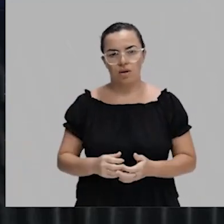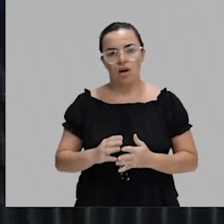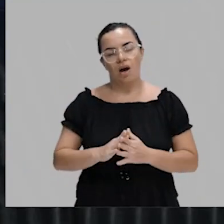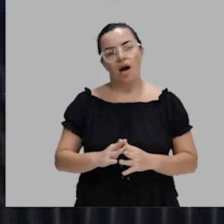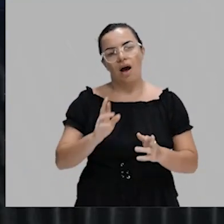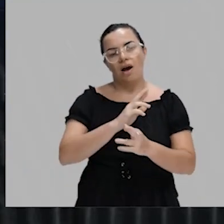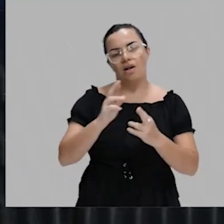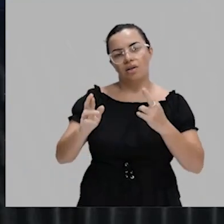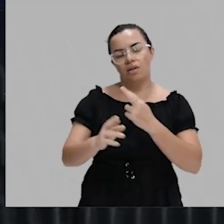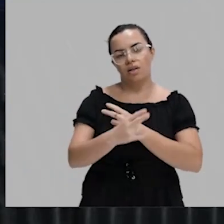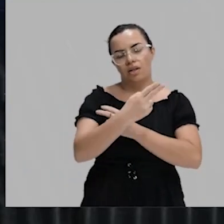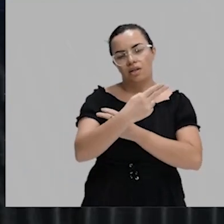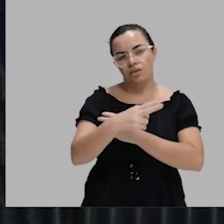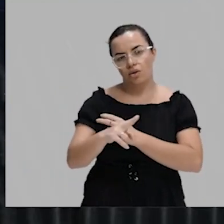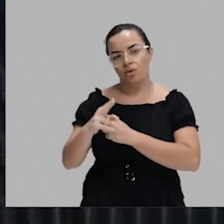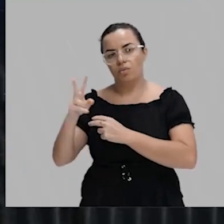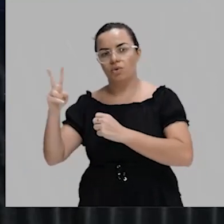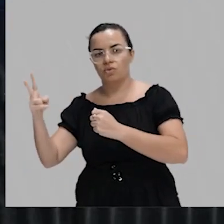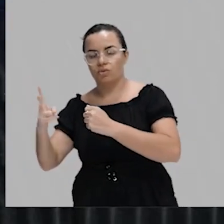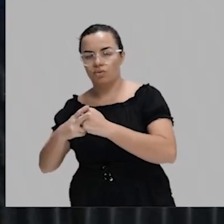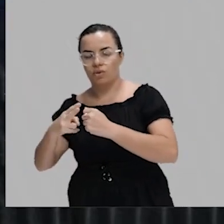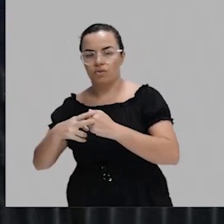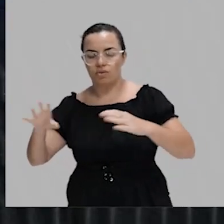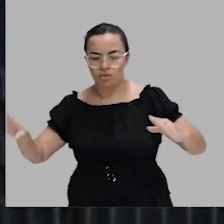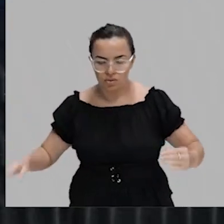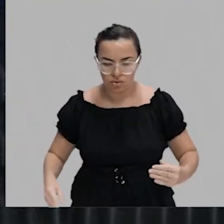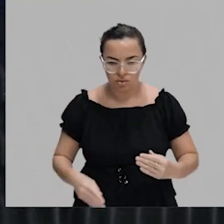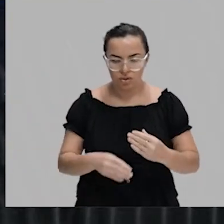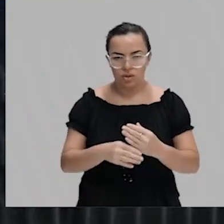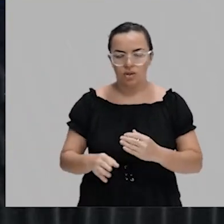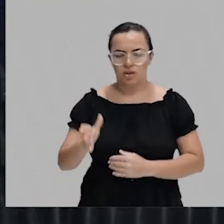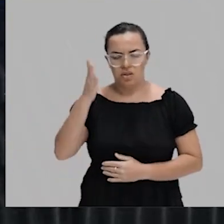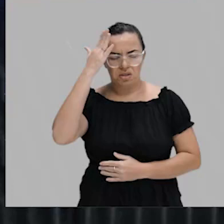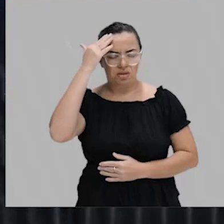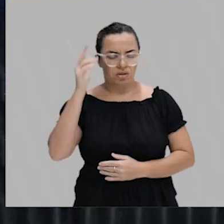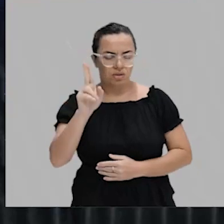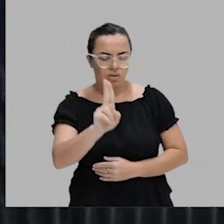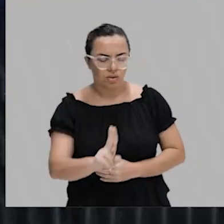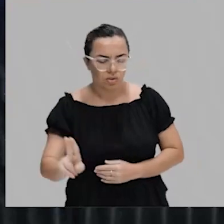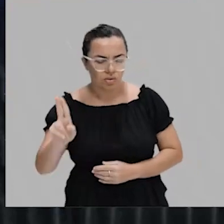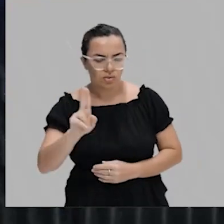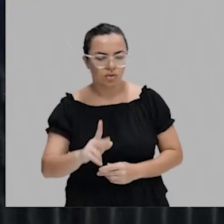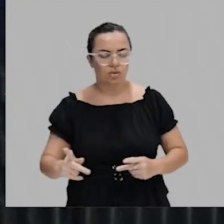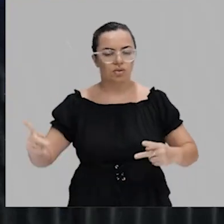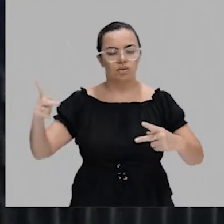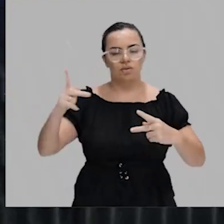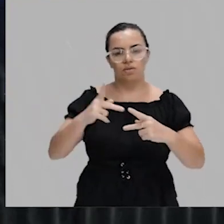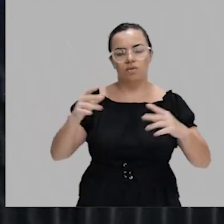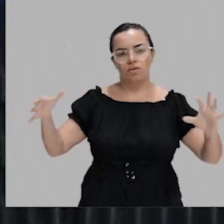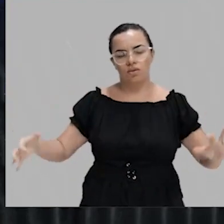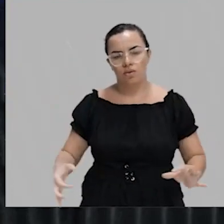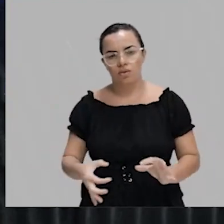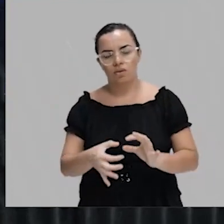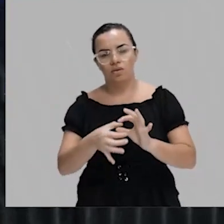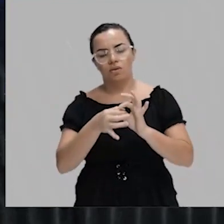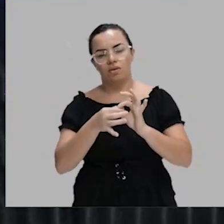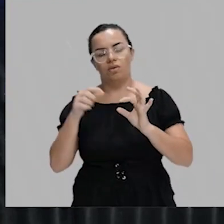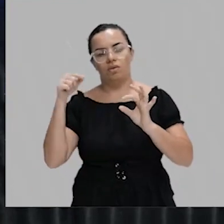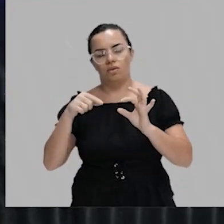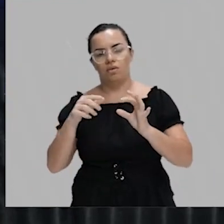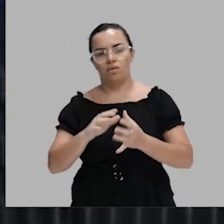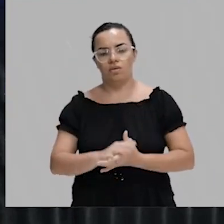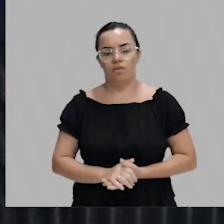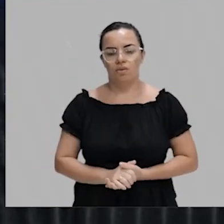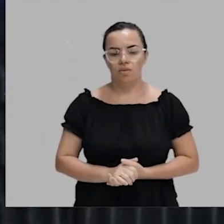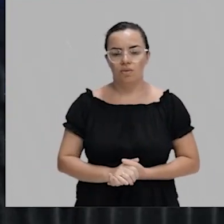complemento e saber direitinho qual preposição vai fazer aquela ligação, qual preposição vai fazer